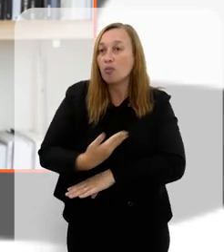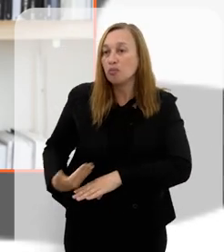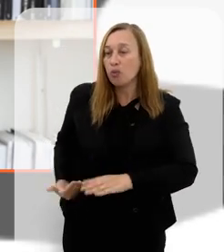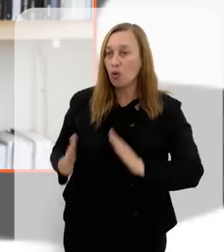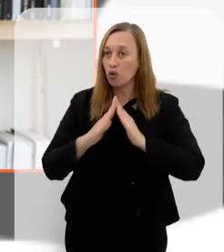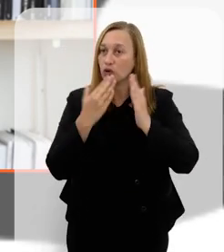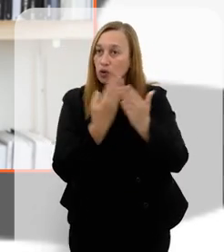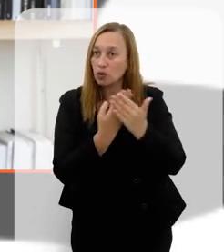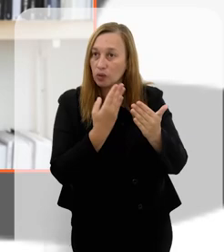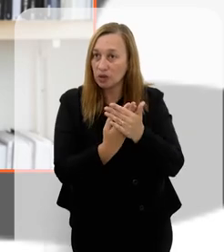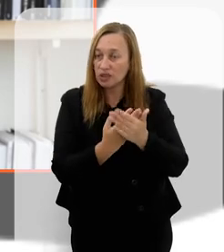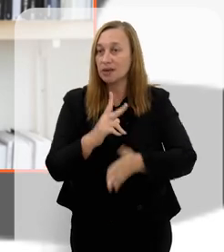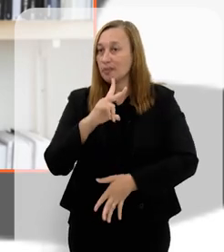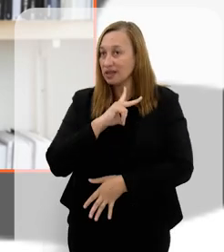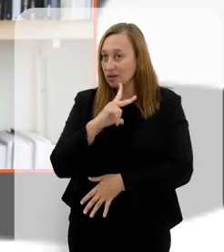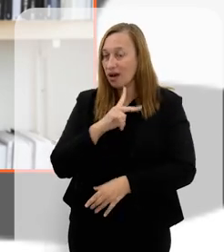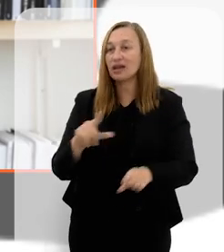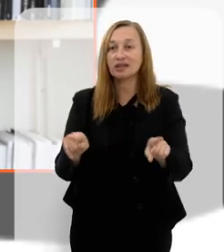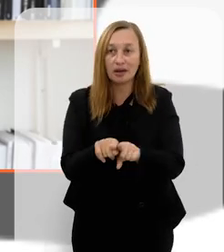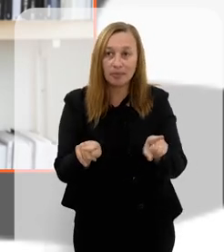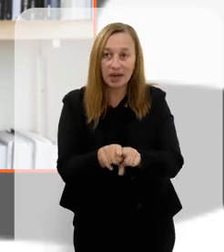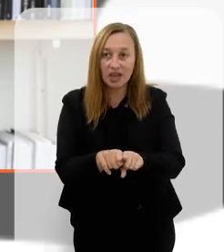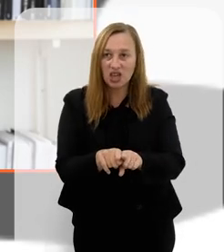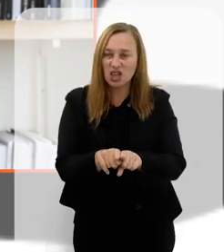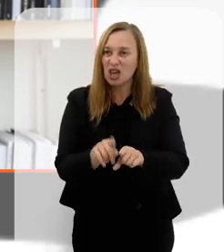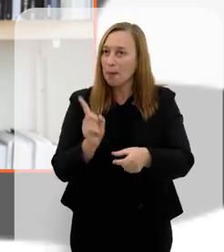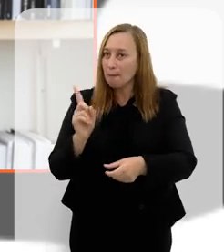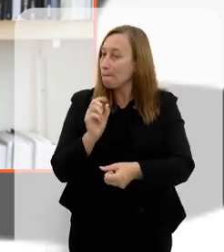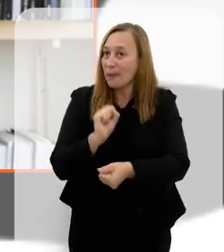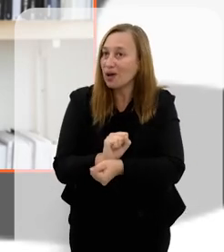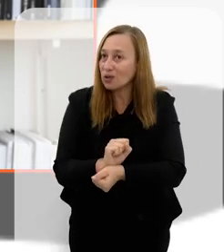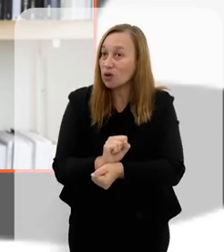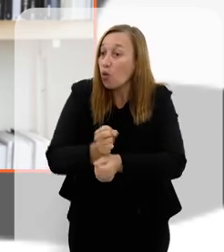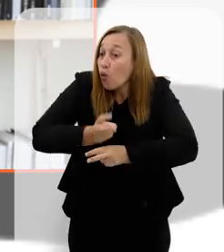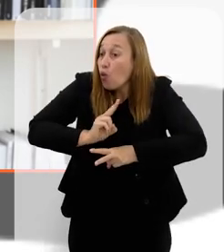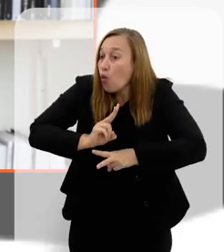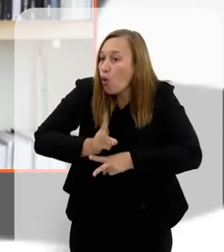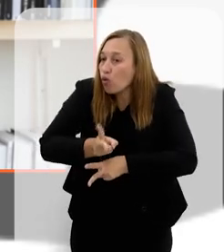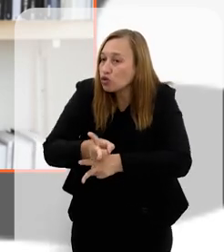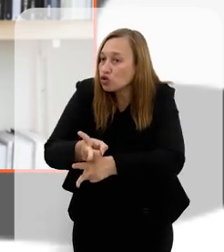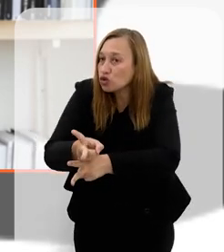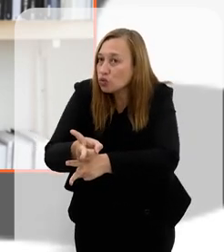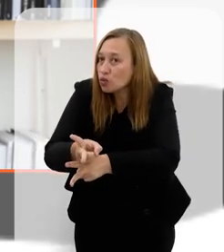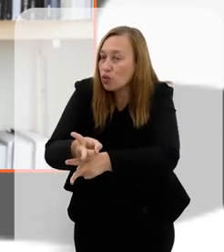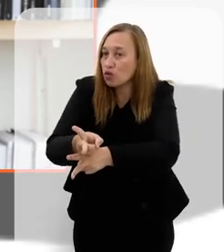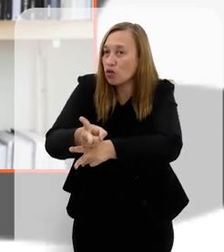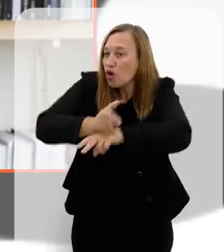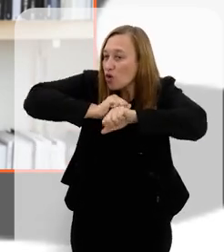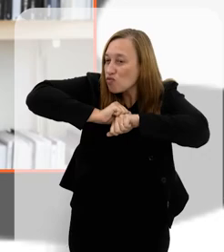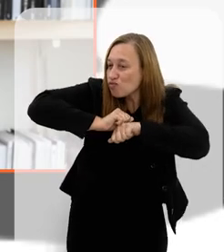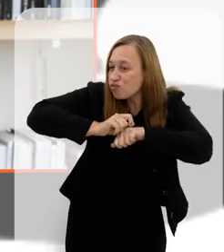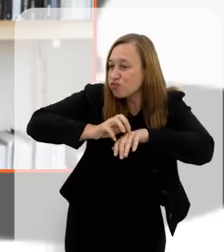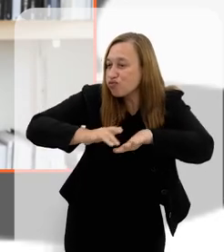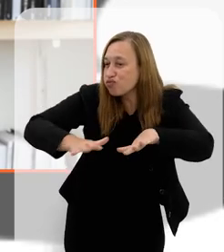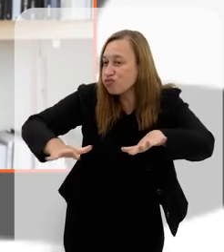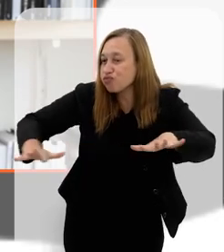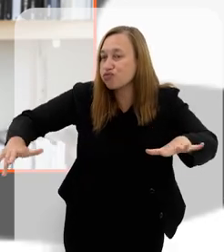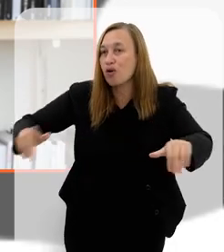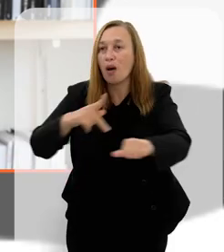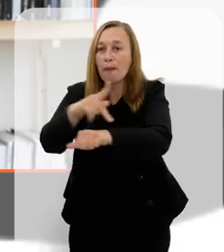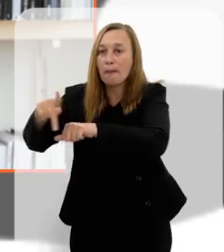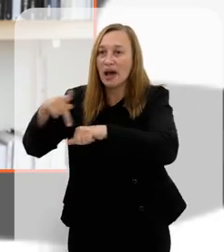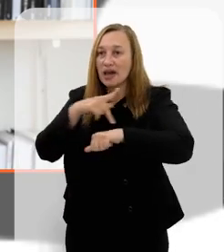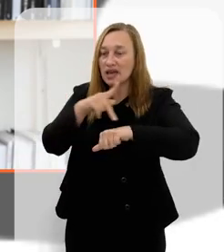todo o território francês. Mas a coisa não parou por aí, não. O sucesso da iniciativa a levou para vários